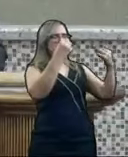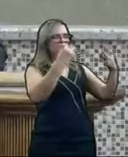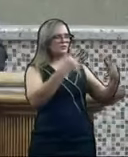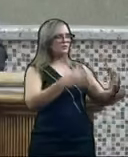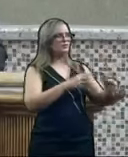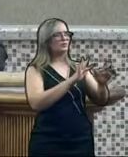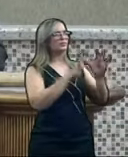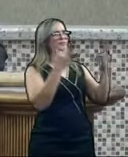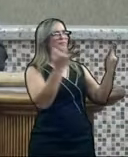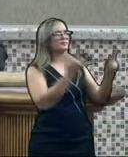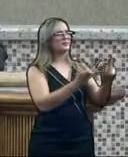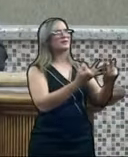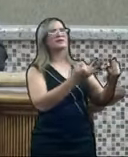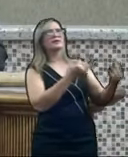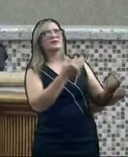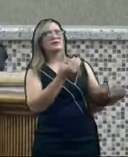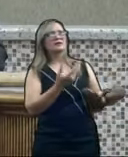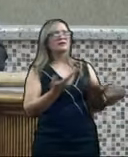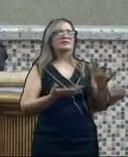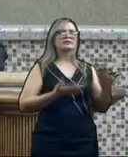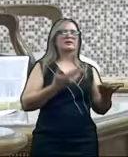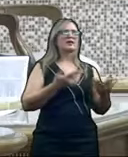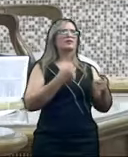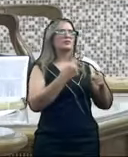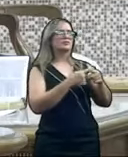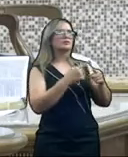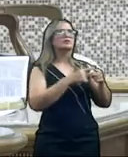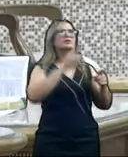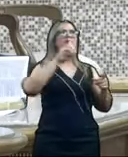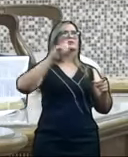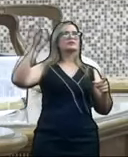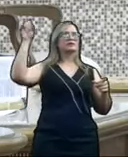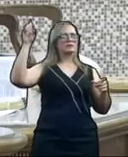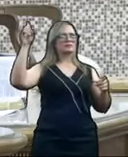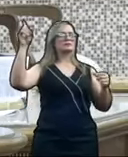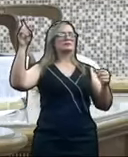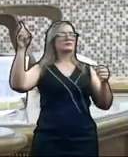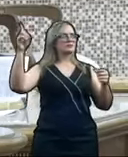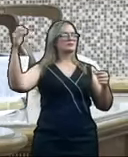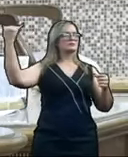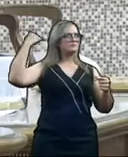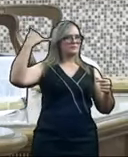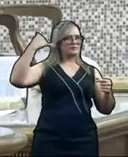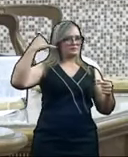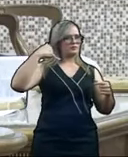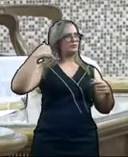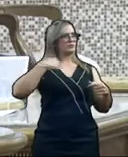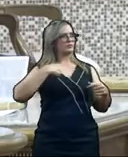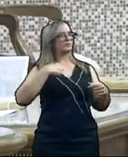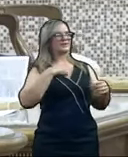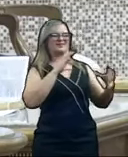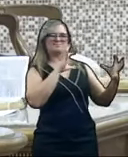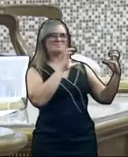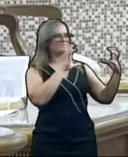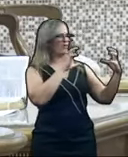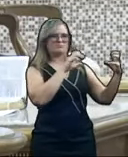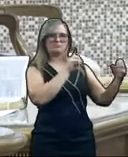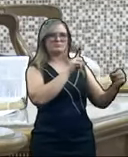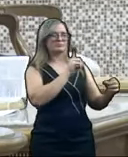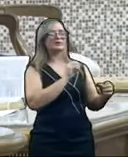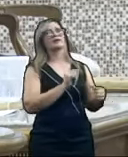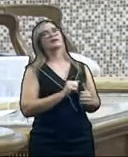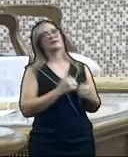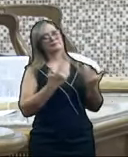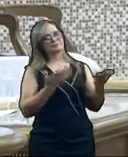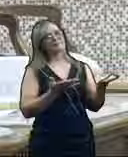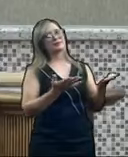família porque Deus não deixou e eu podia fazer é mas Deus